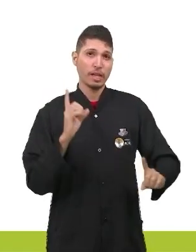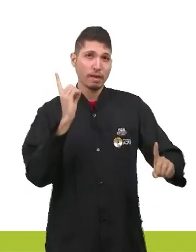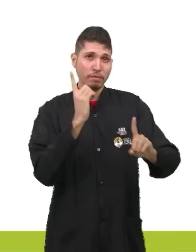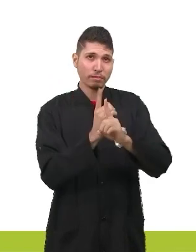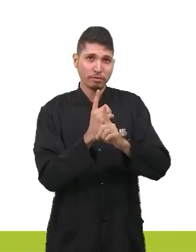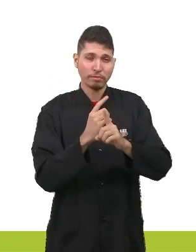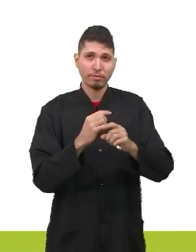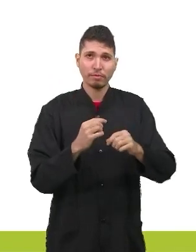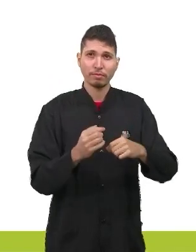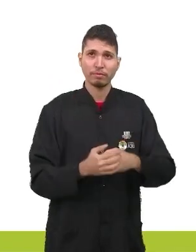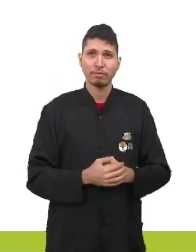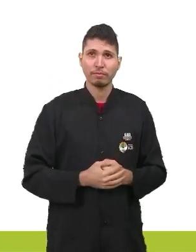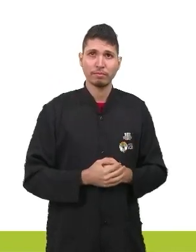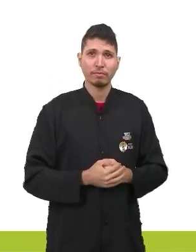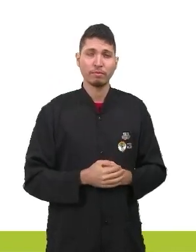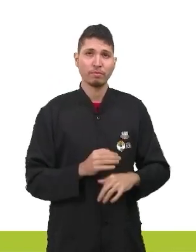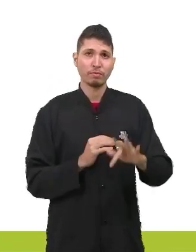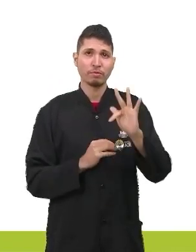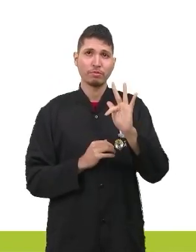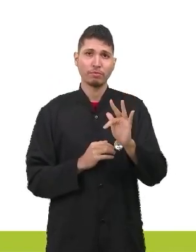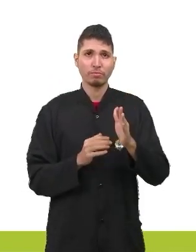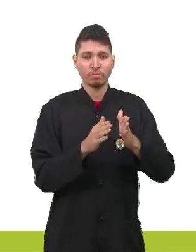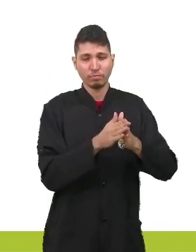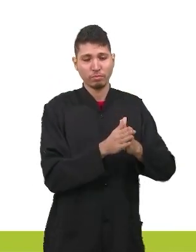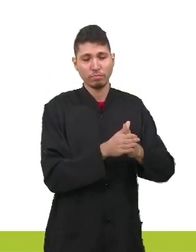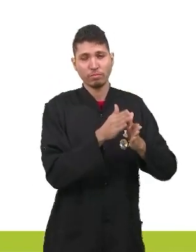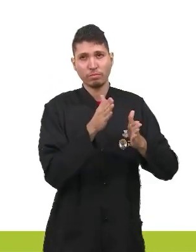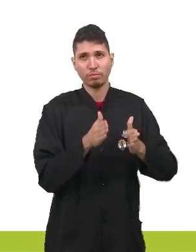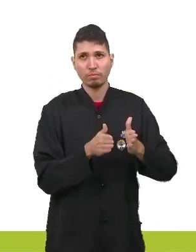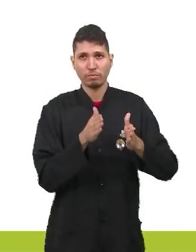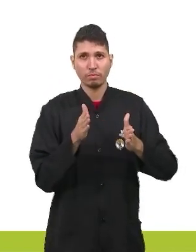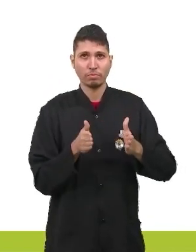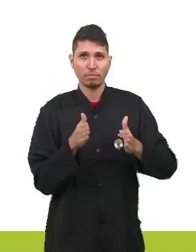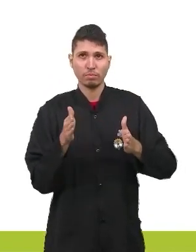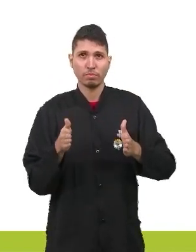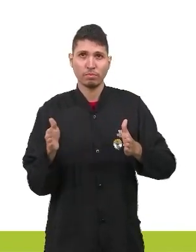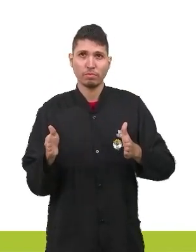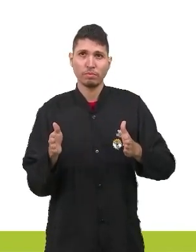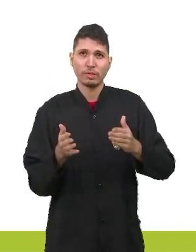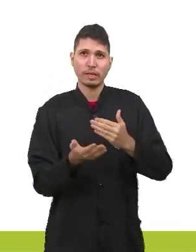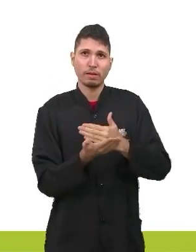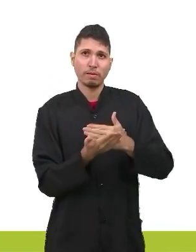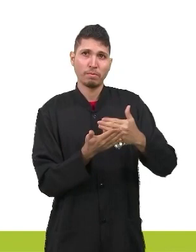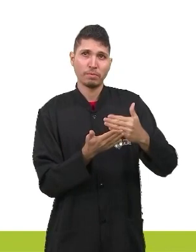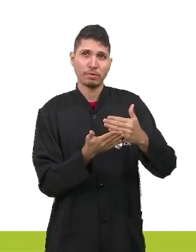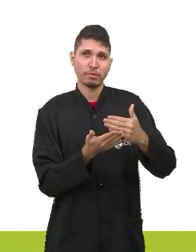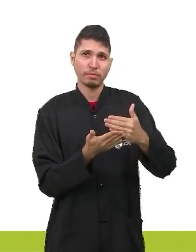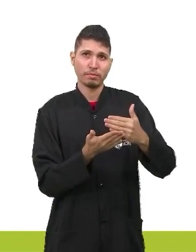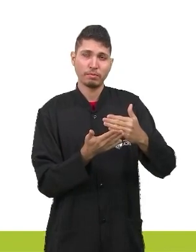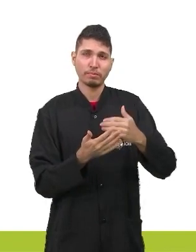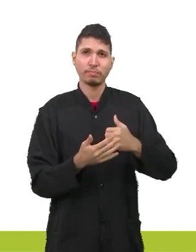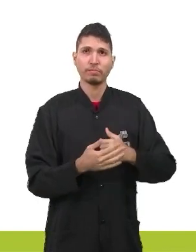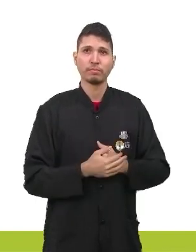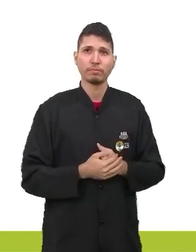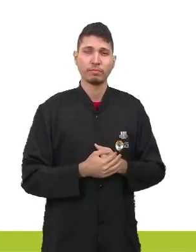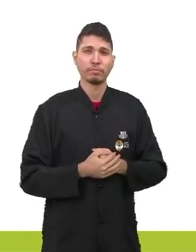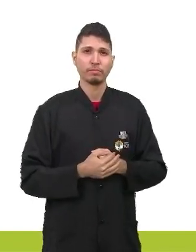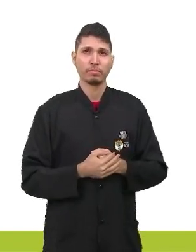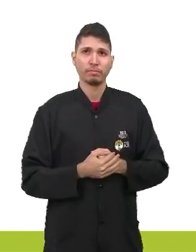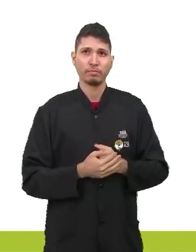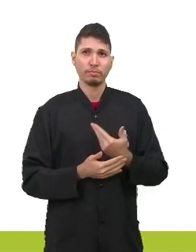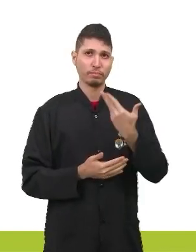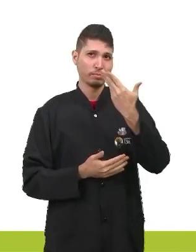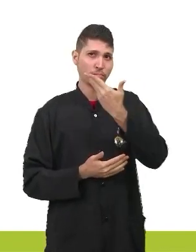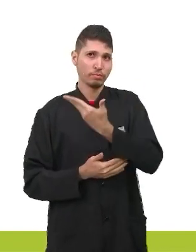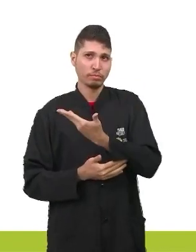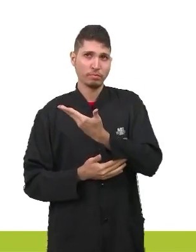agora uma ideia de uma função crescente, eu vou cair nesse ponto aqui, ó, tá bom? Quando uma função for decrescente, que